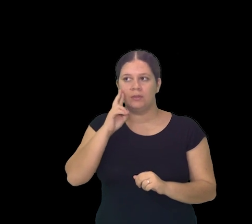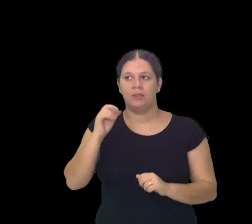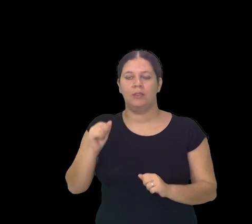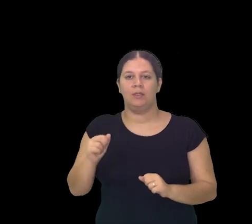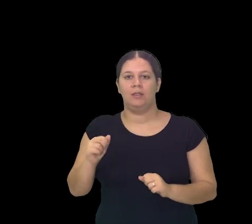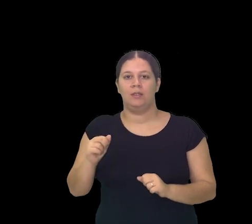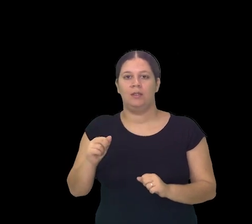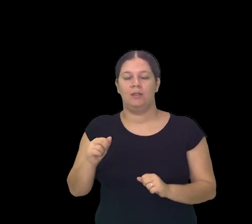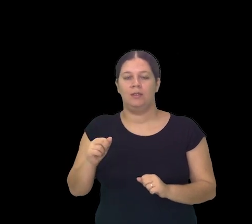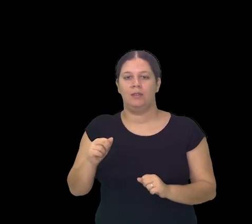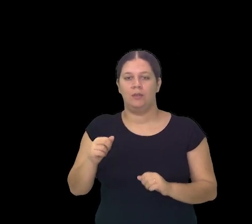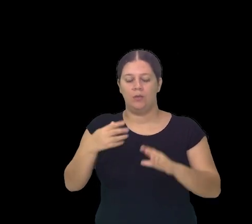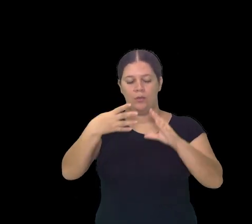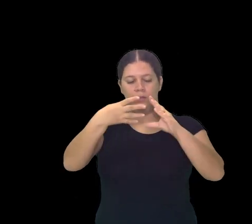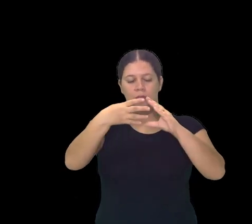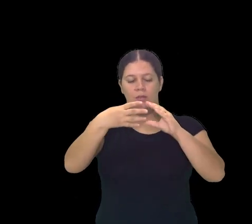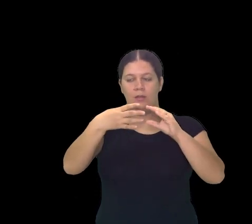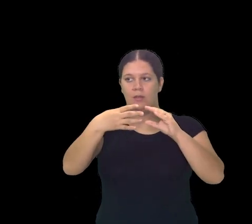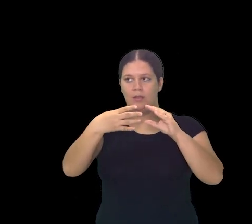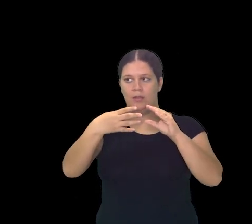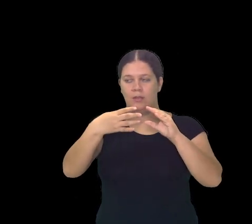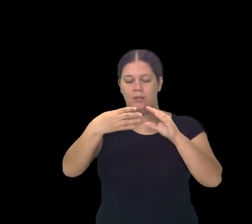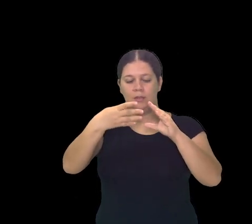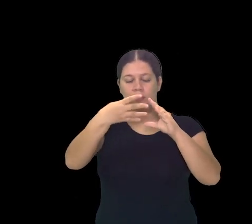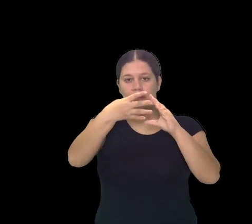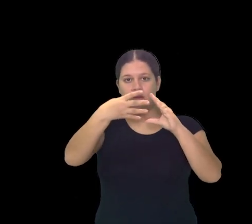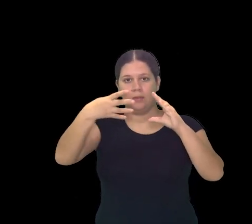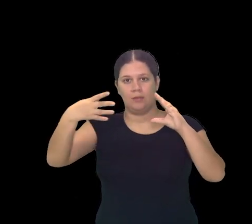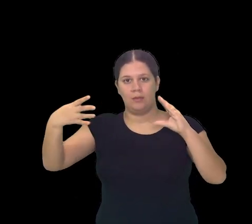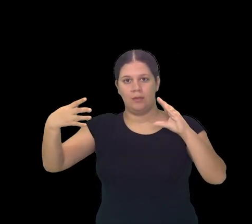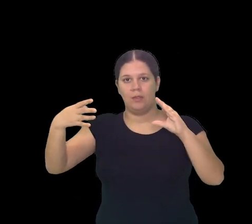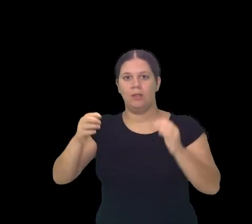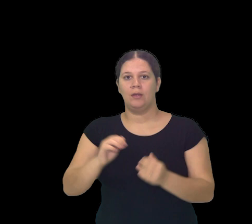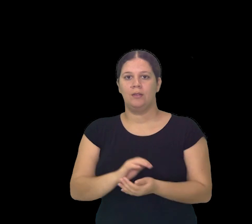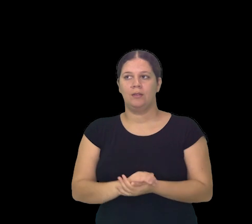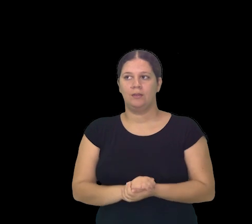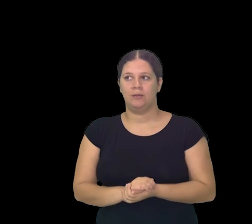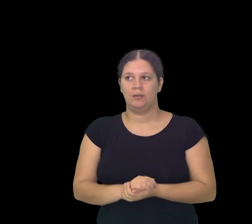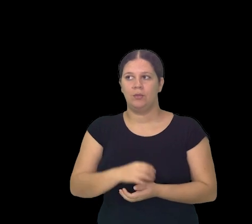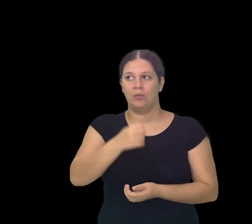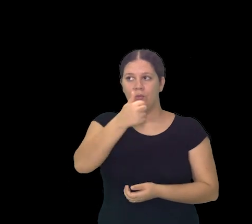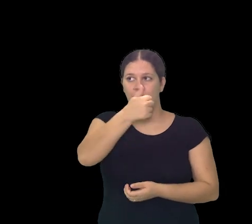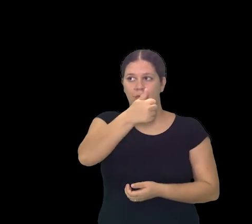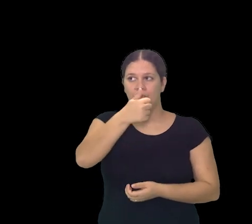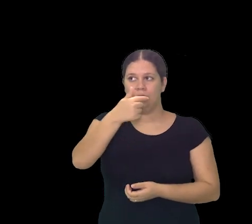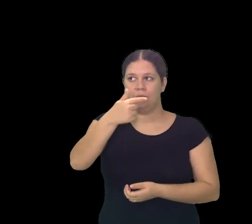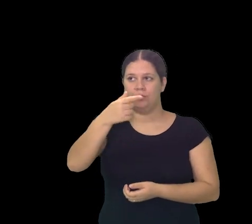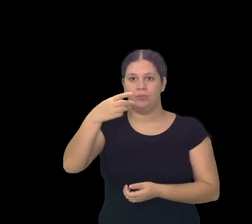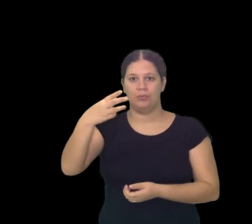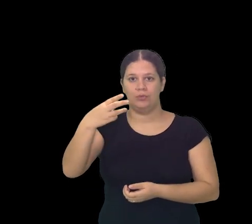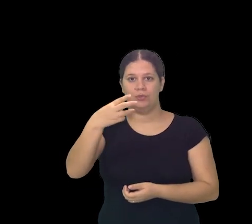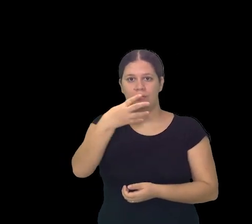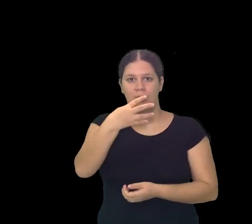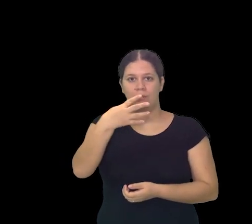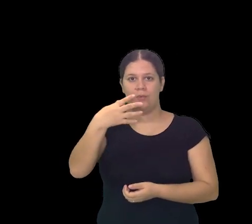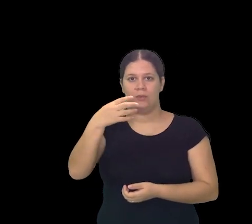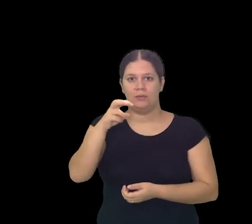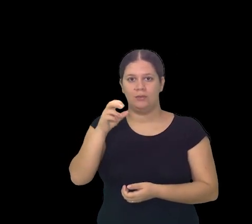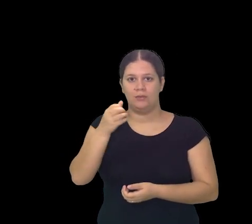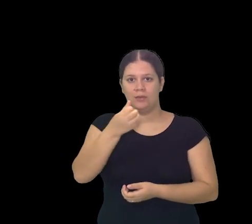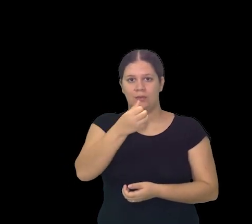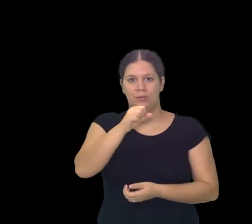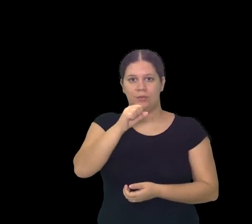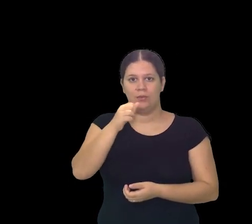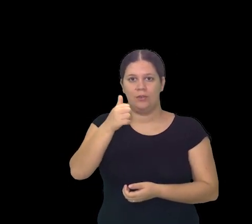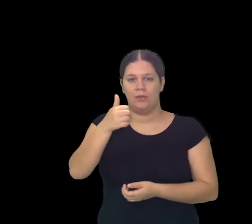secções? Essa é uma grade de 1, 2, 3, 4, 5 por 1, 2, 3. São 15 secções.